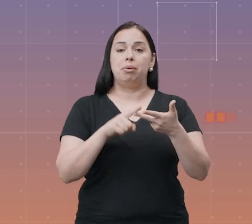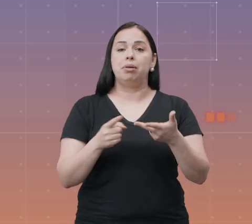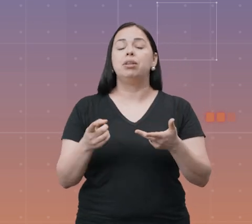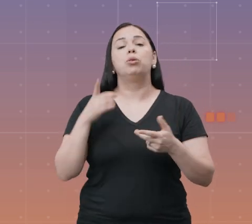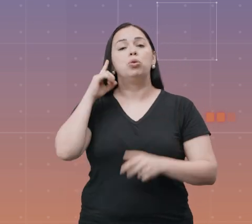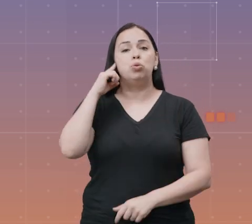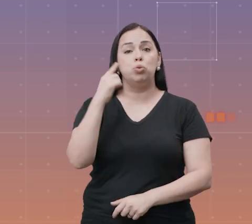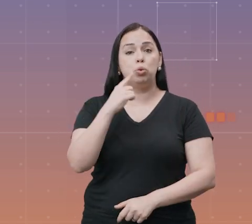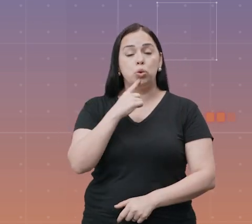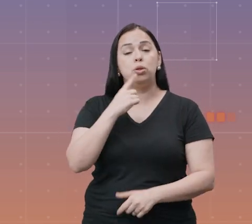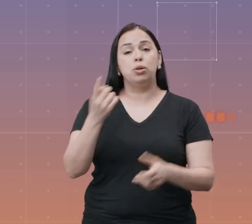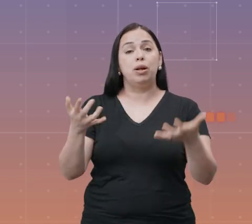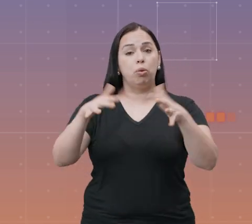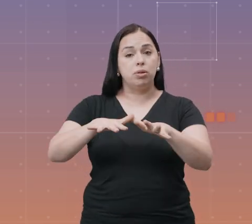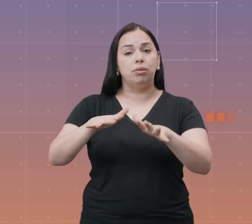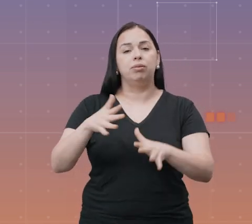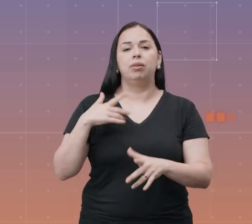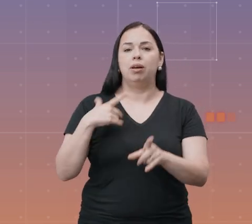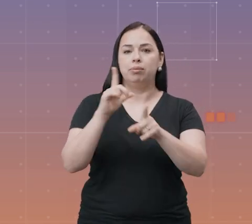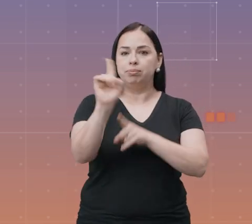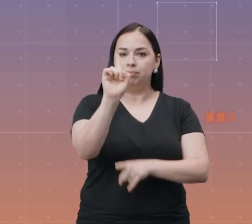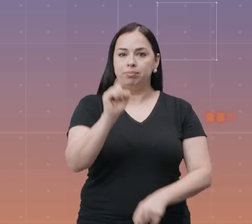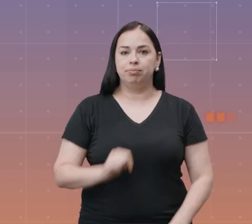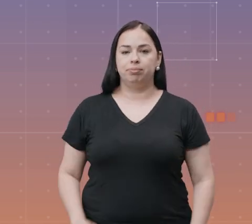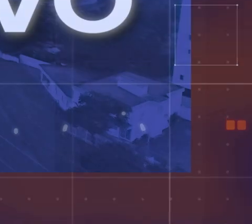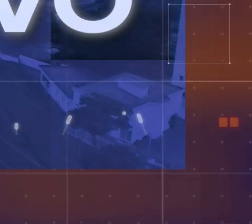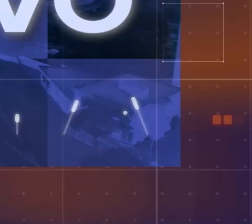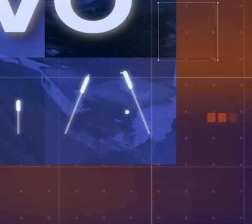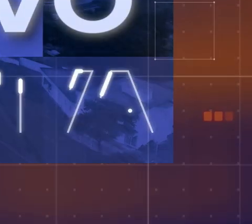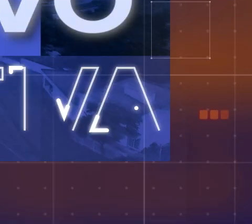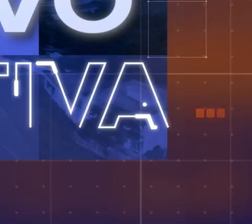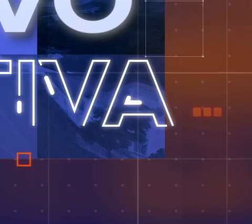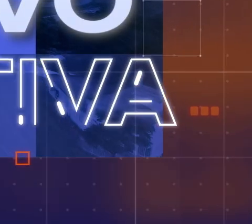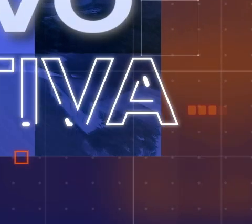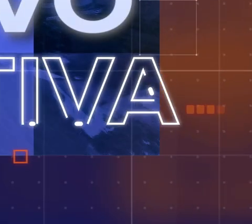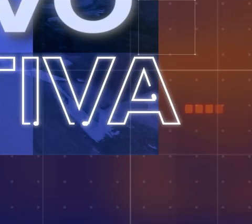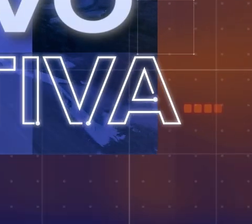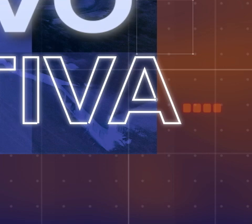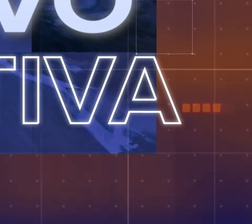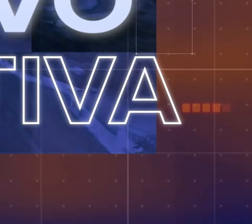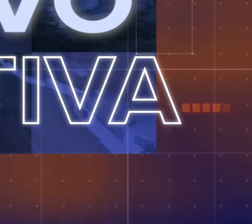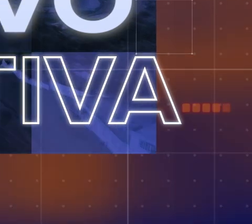dos deficientes auditivos. Voltamos já já.